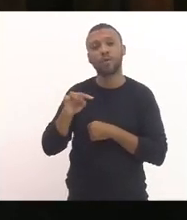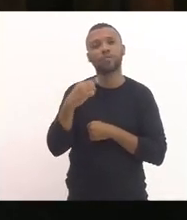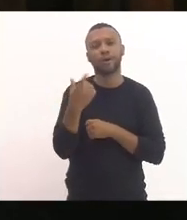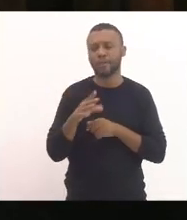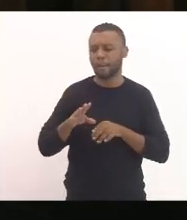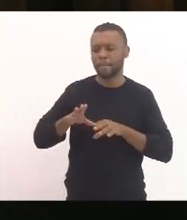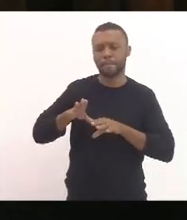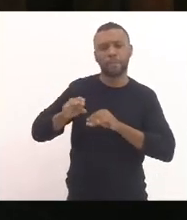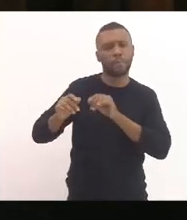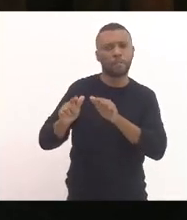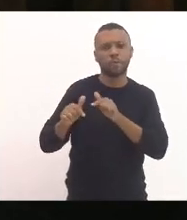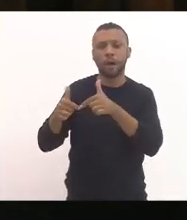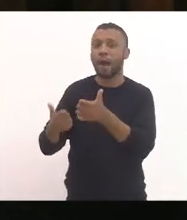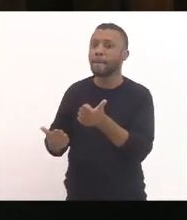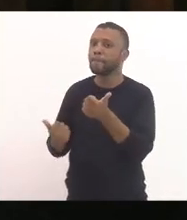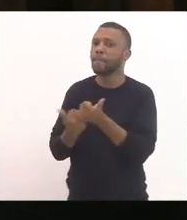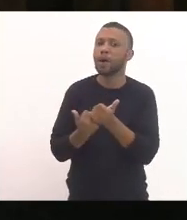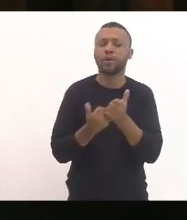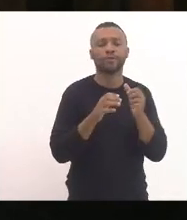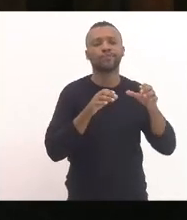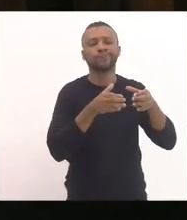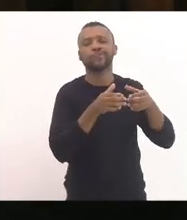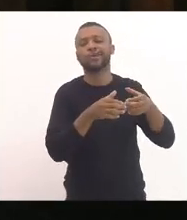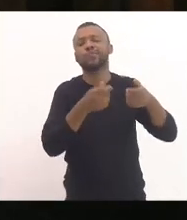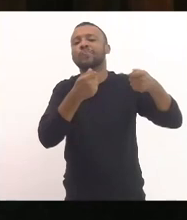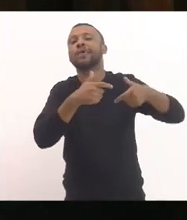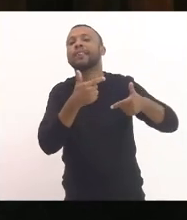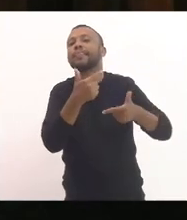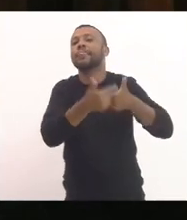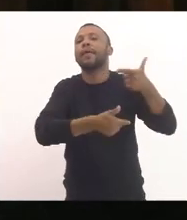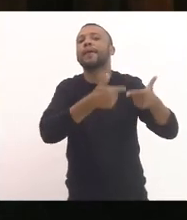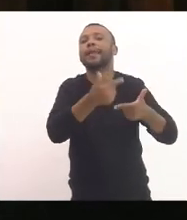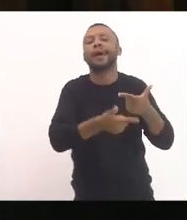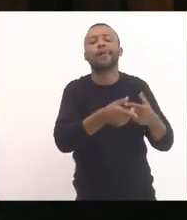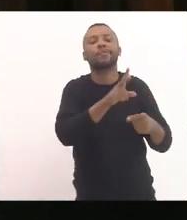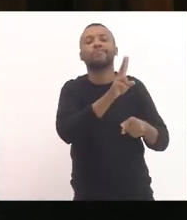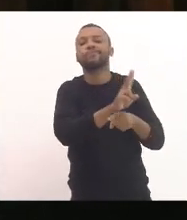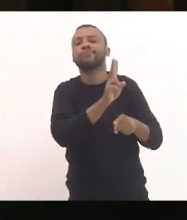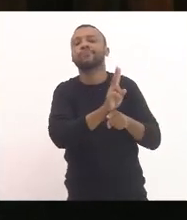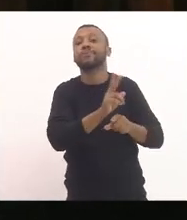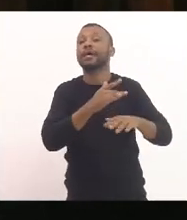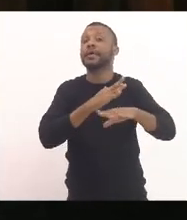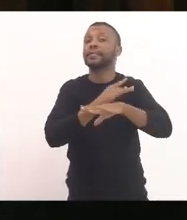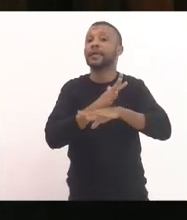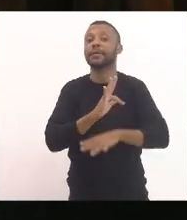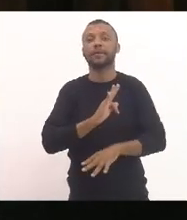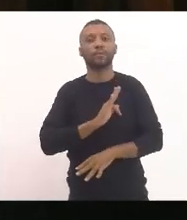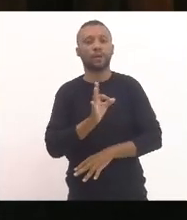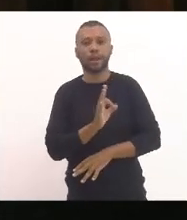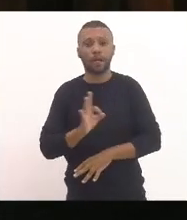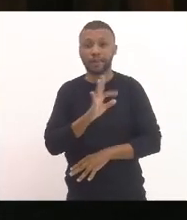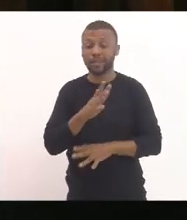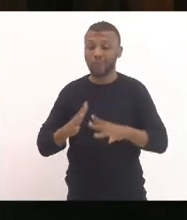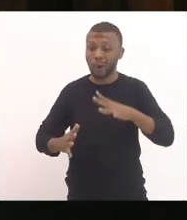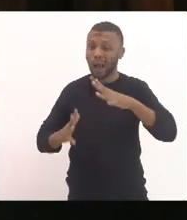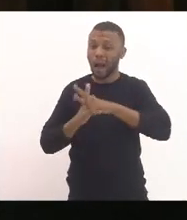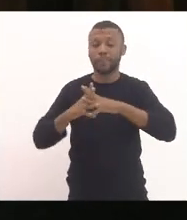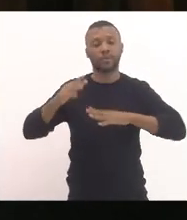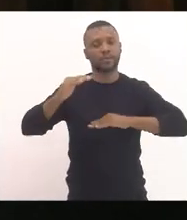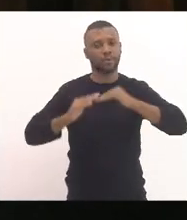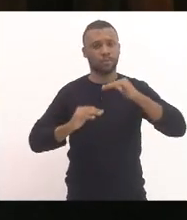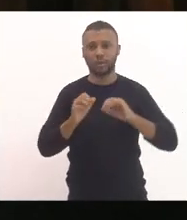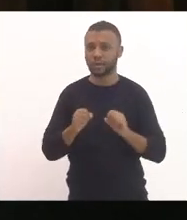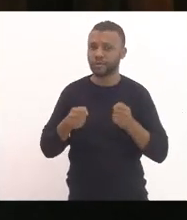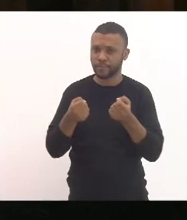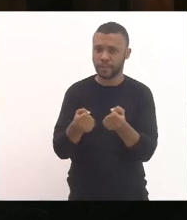intervém em favor dos Comissários que não tem que estar dando plantão na cidade da Polícia está no ápice da carreira a nossa